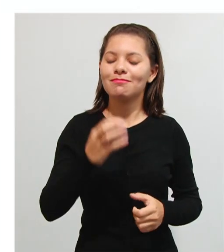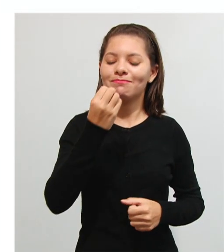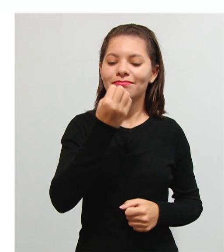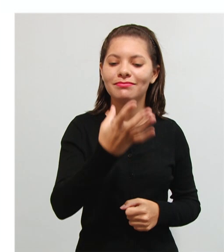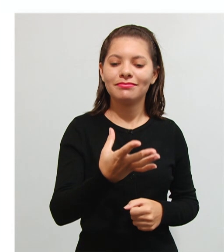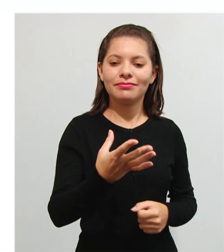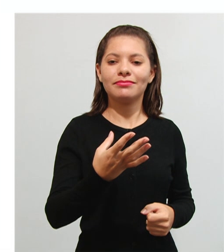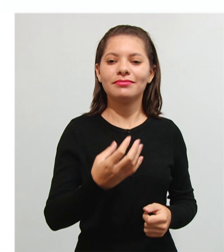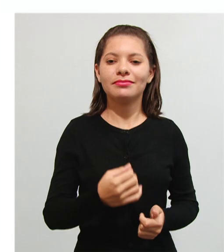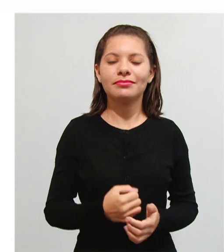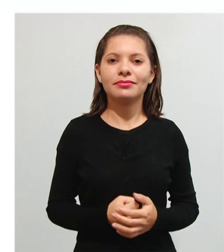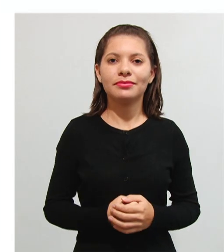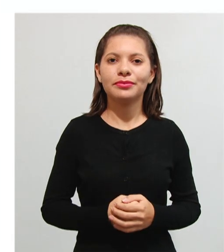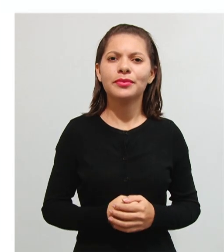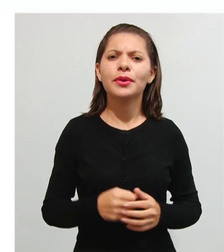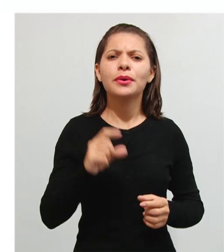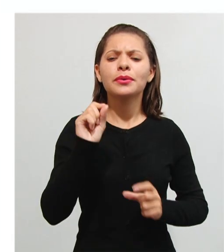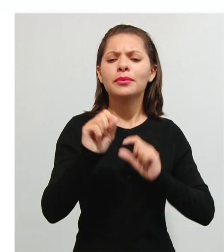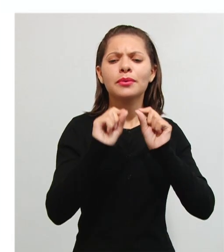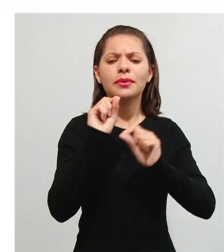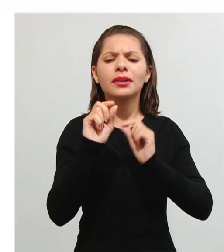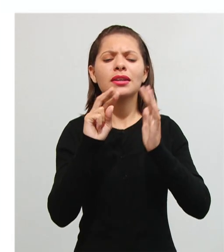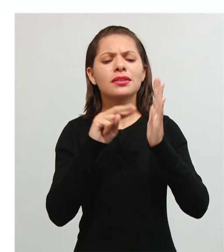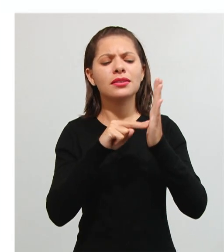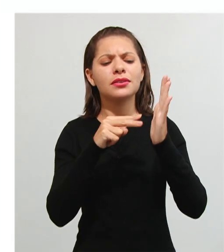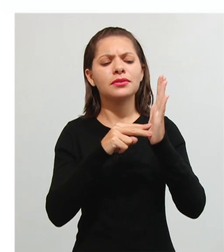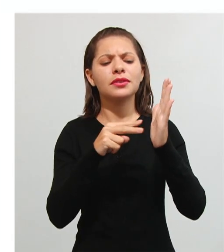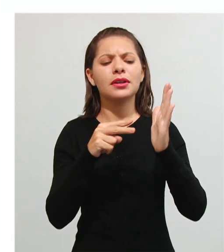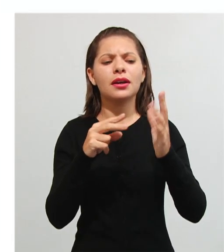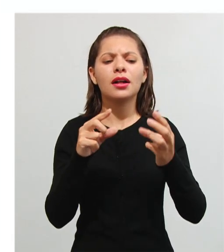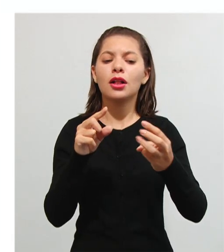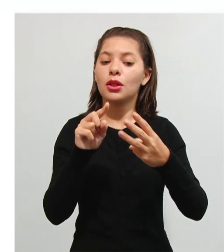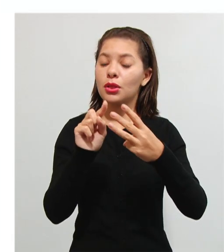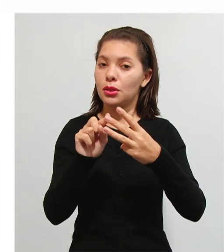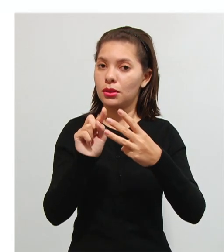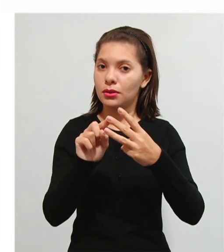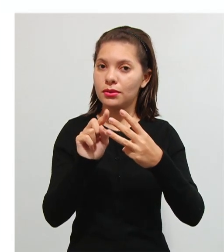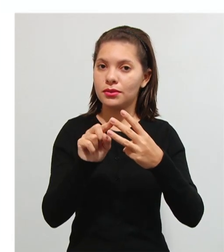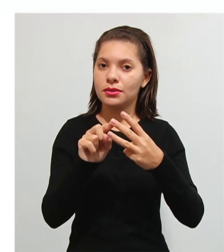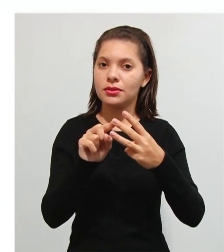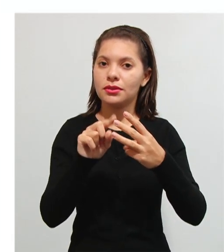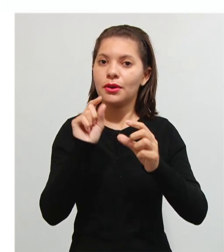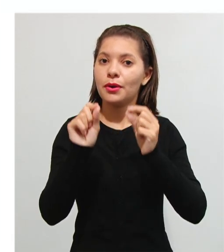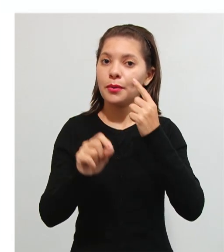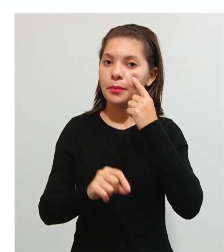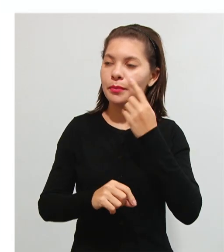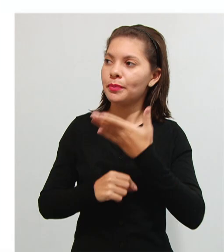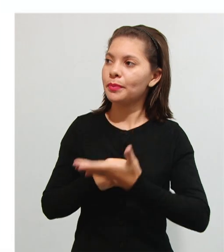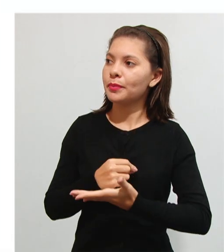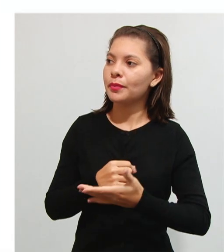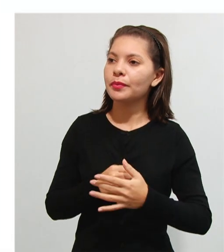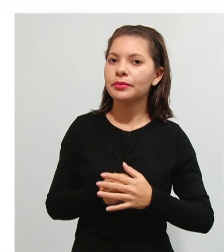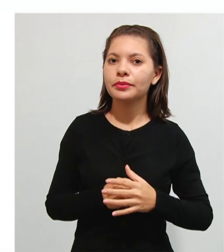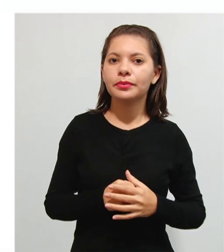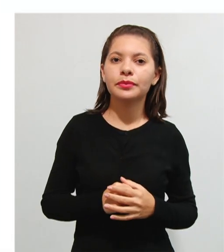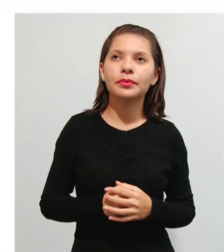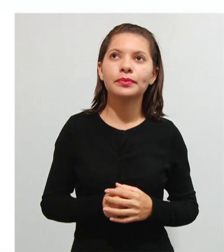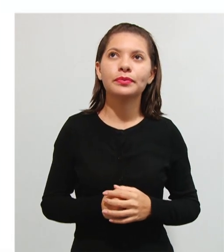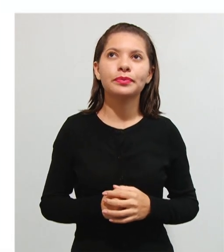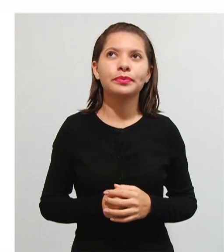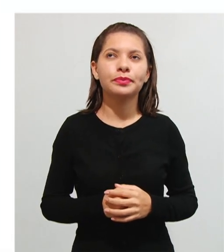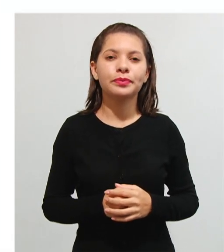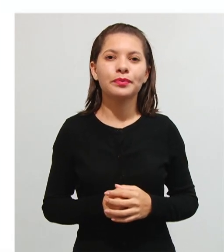bem e o que seria o processo de manter as pessoas refere-se ao estabelecimento